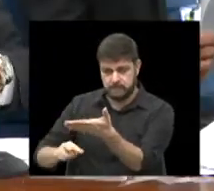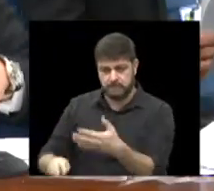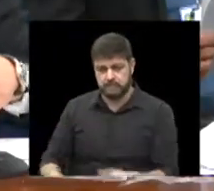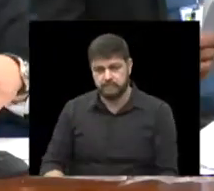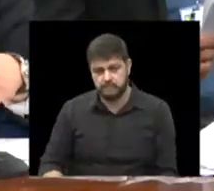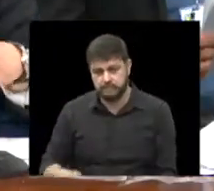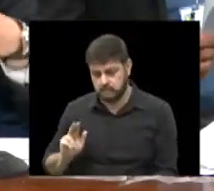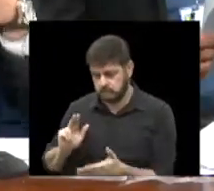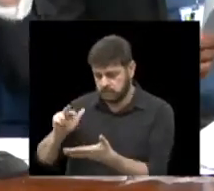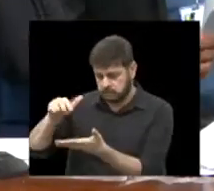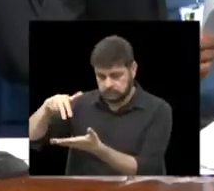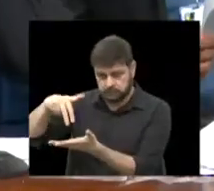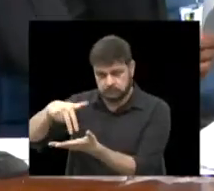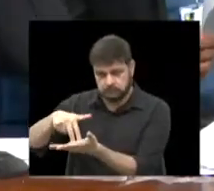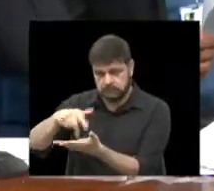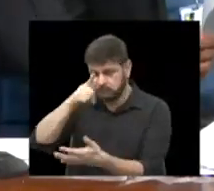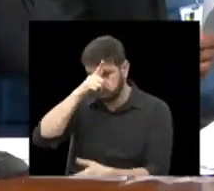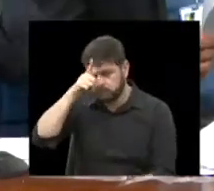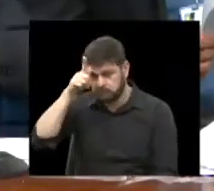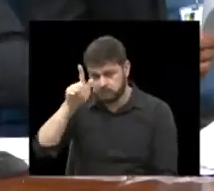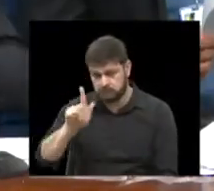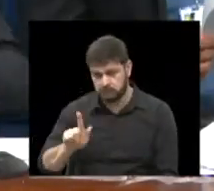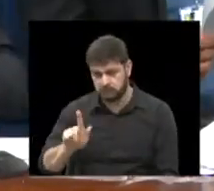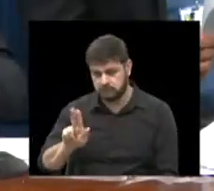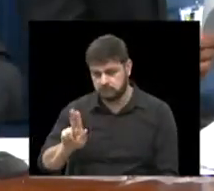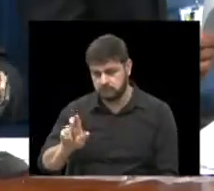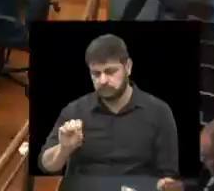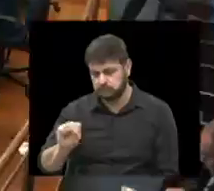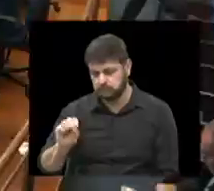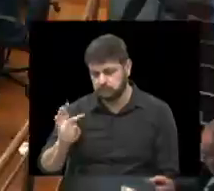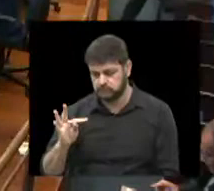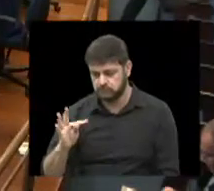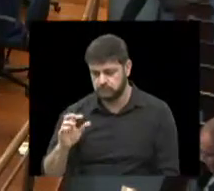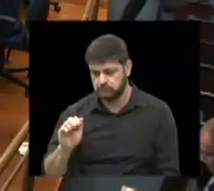Vereador Gustavo Peta, até a tribuna para exarar o parecer.